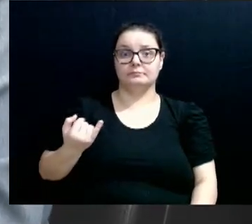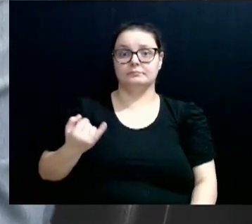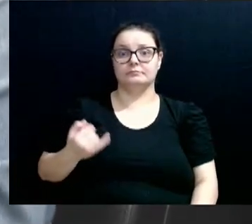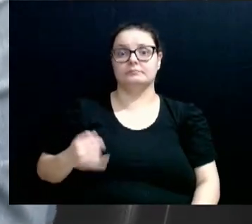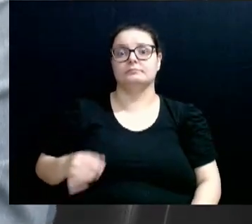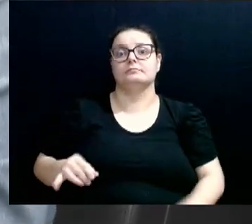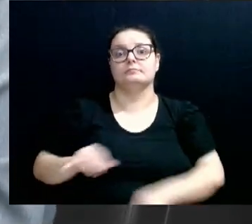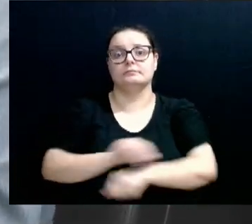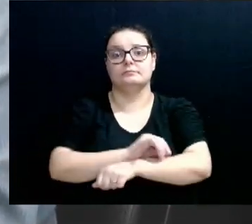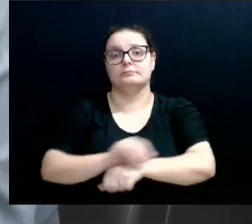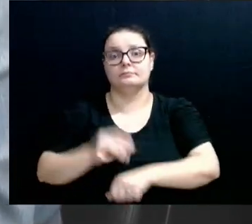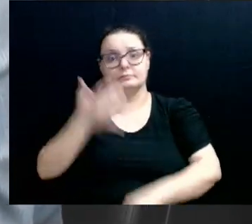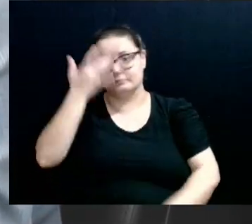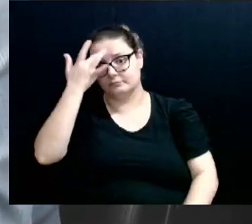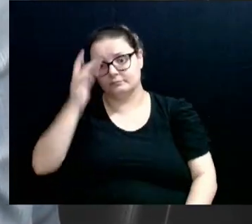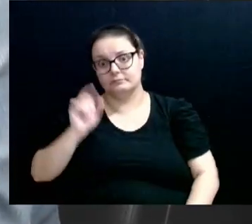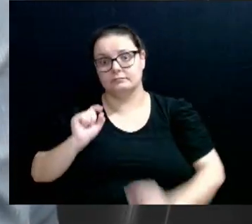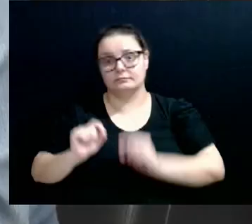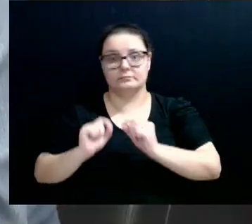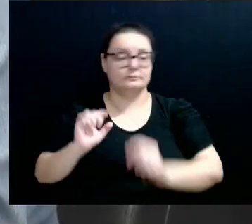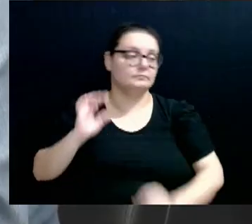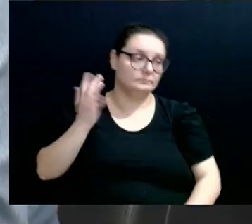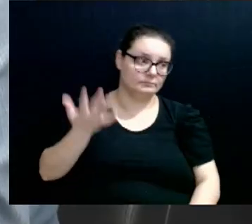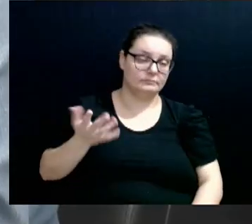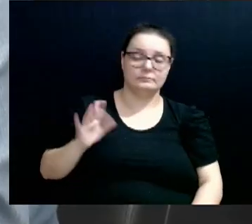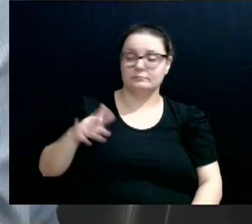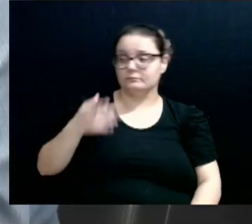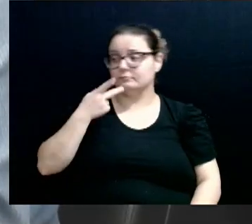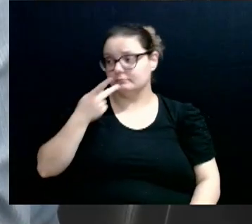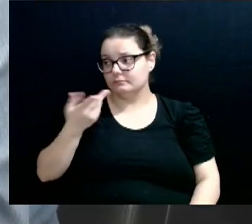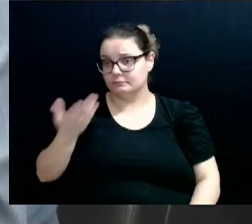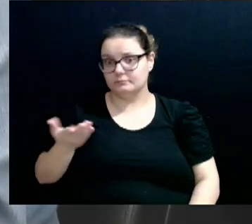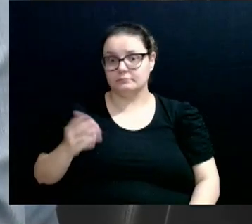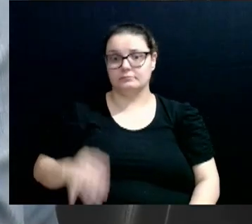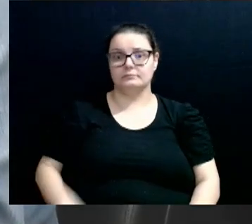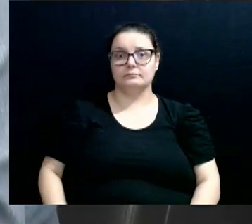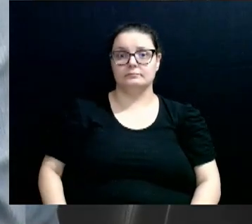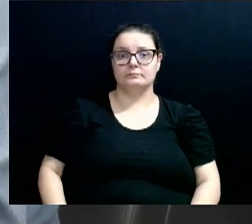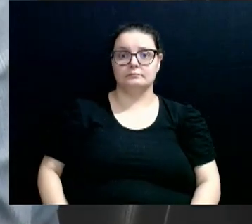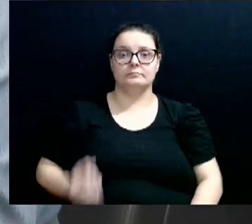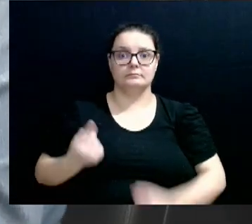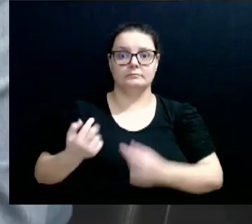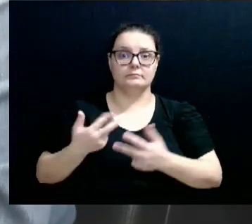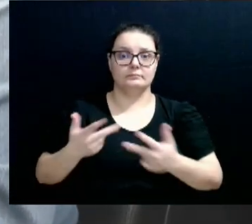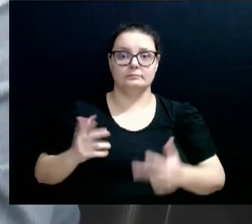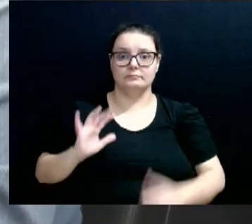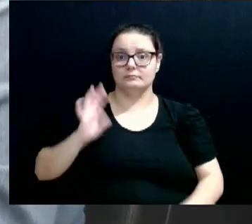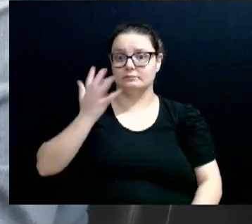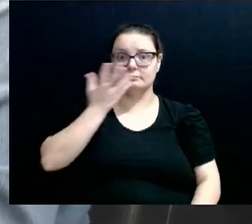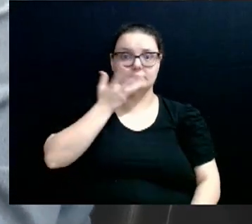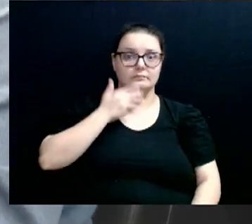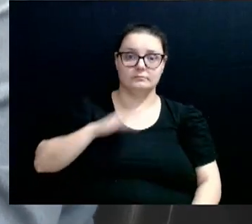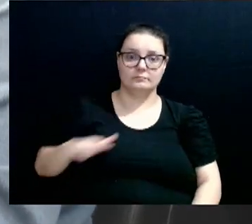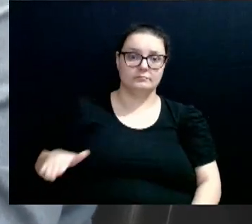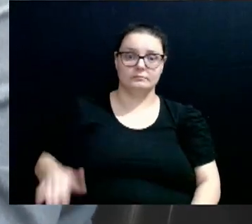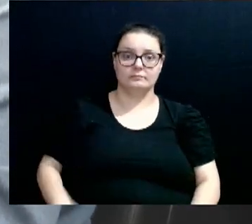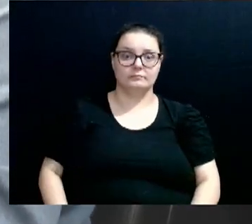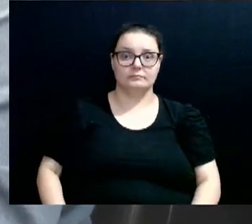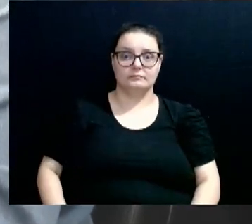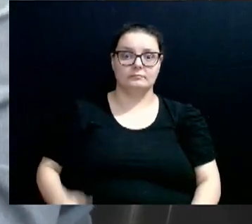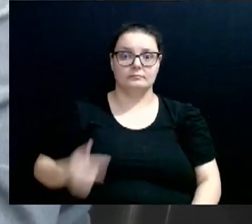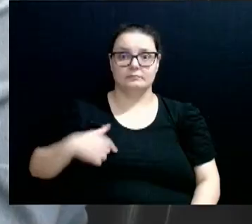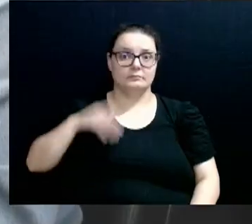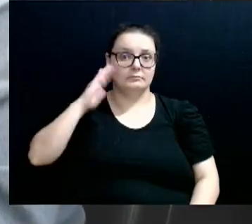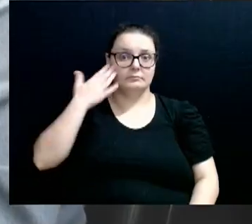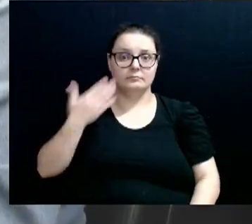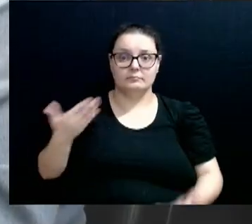acontecendo. É como eu disse para você, né, algumas coisas que aconteceram na minha infância, eu entendo que é racismo hoje.